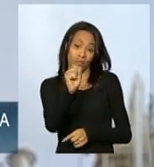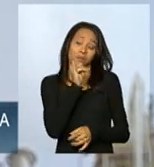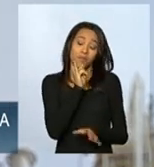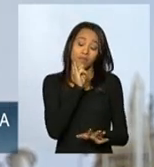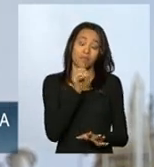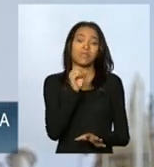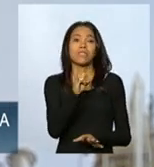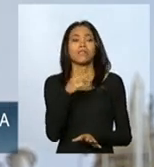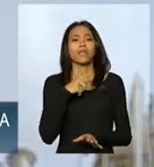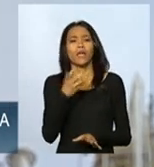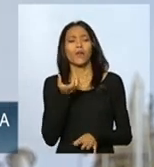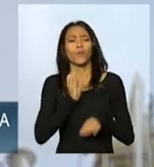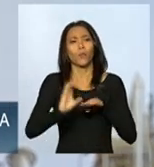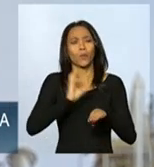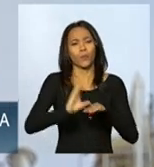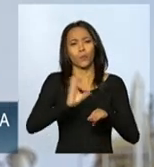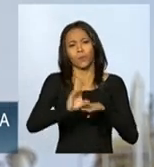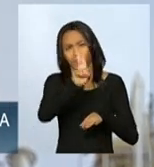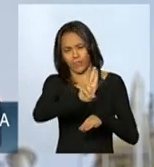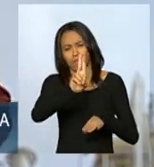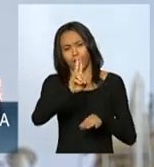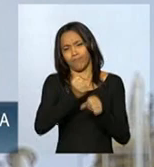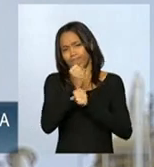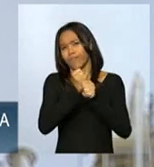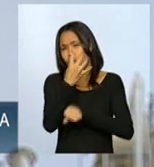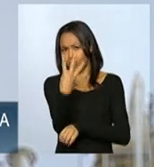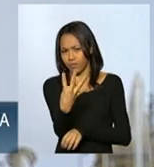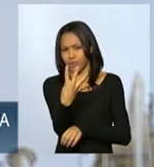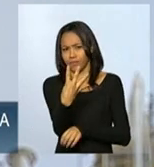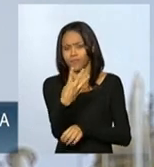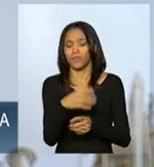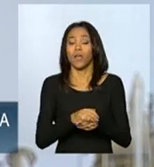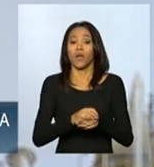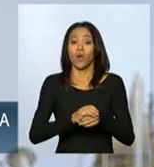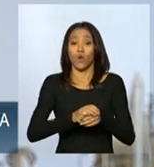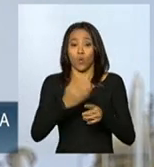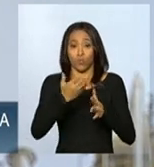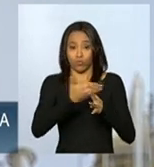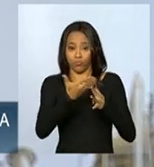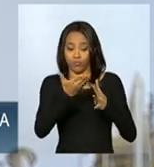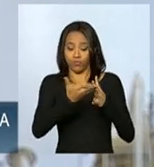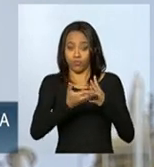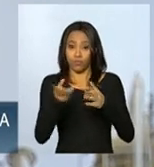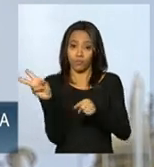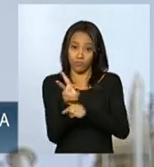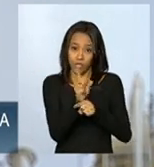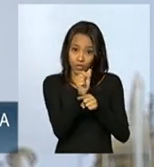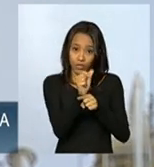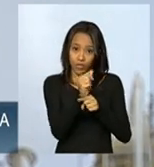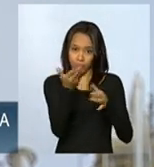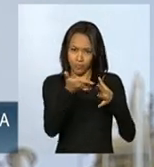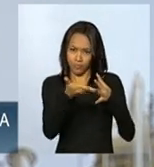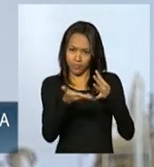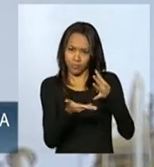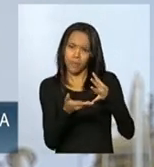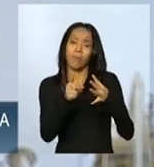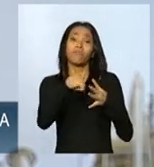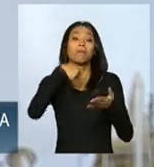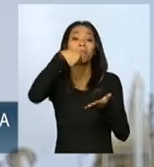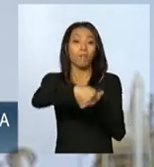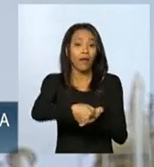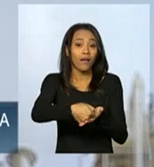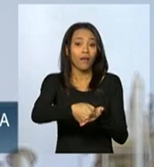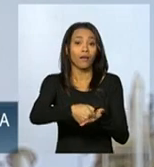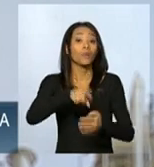um curso universitário de 4 anos. O financiamento vai ser o prazo para você pagar